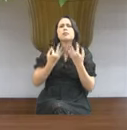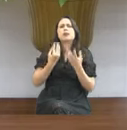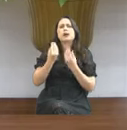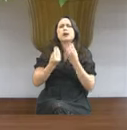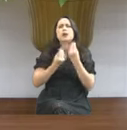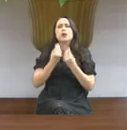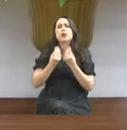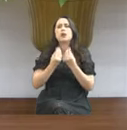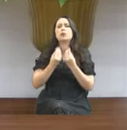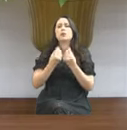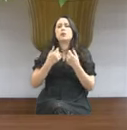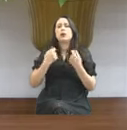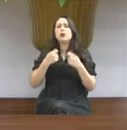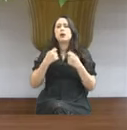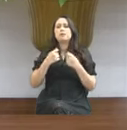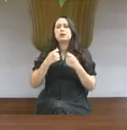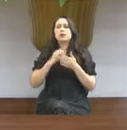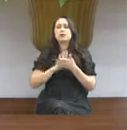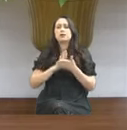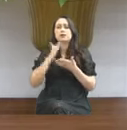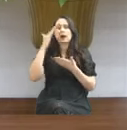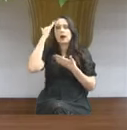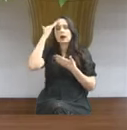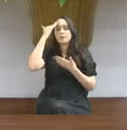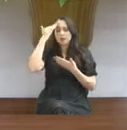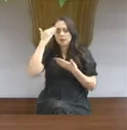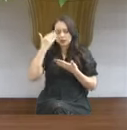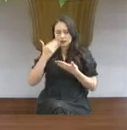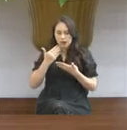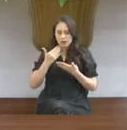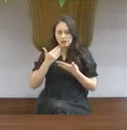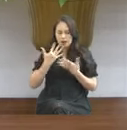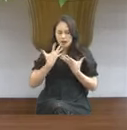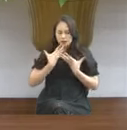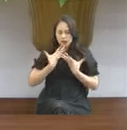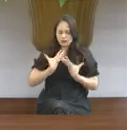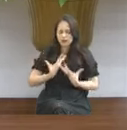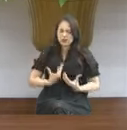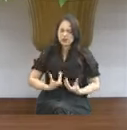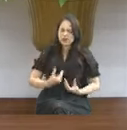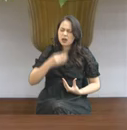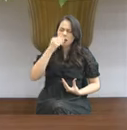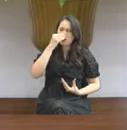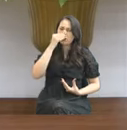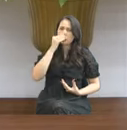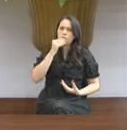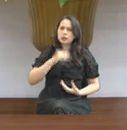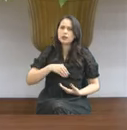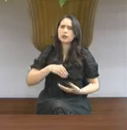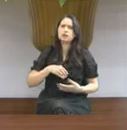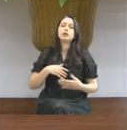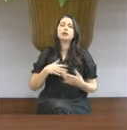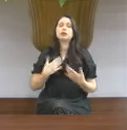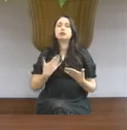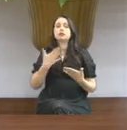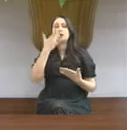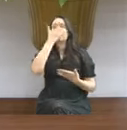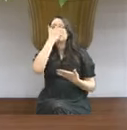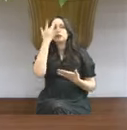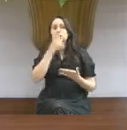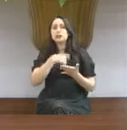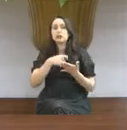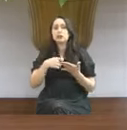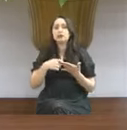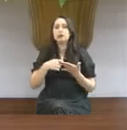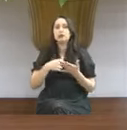Klino fala de abaixar a cabeça. Klino fala de desânimo. Então o autor diz assim: olha, cuidado